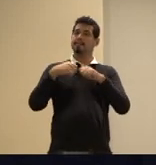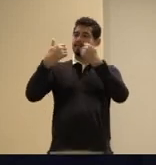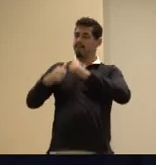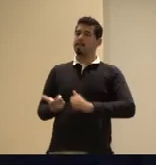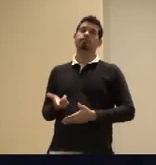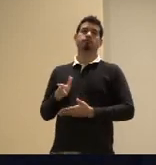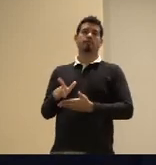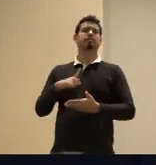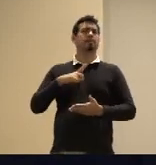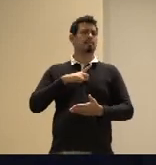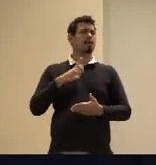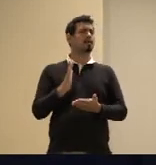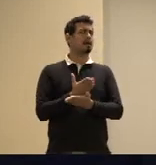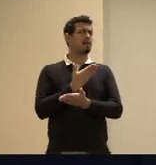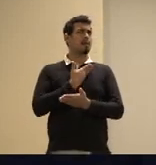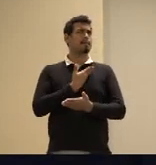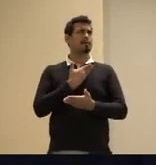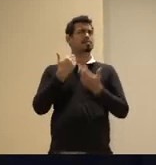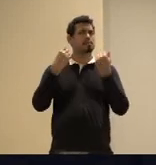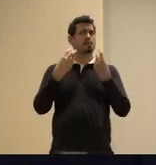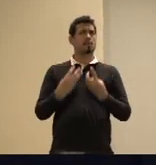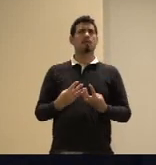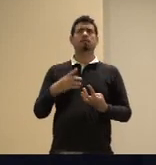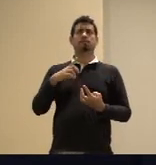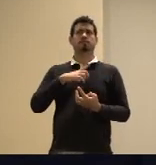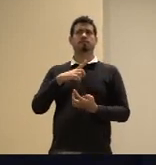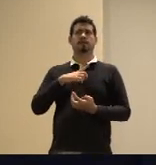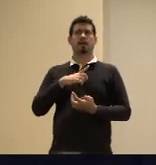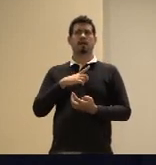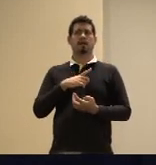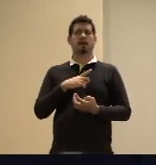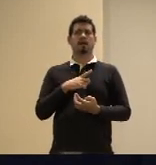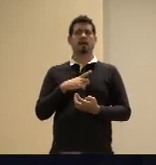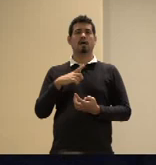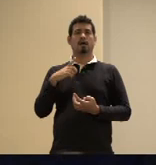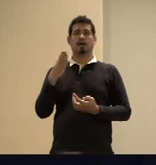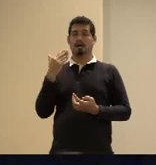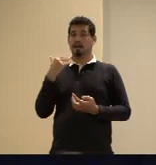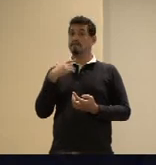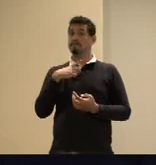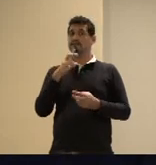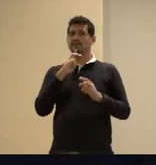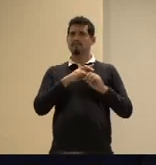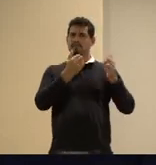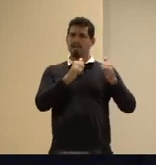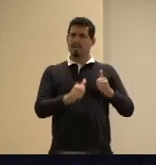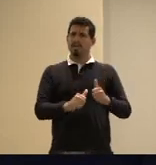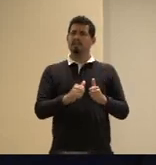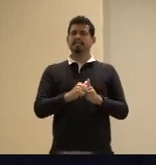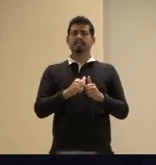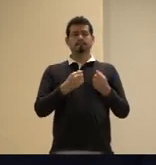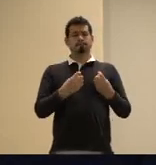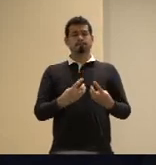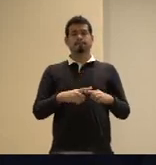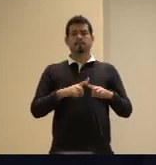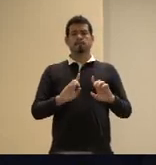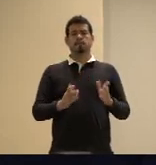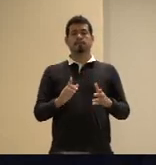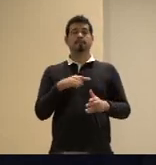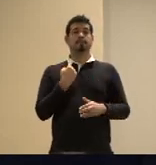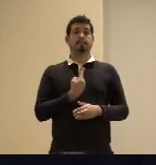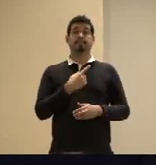Já teve um colega aqui que já falou, né, que foi no reordenamento, que ele fala em 6 ali, mas hoje a gente já está